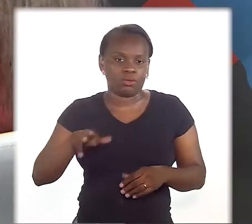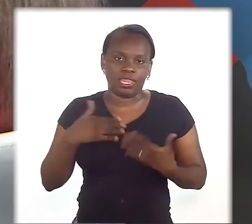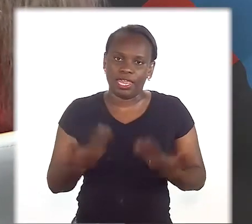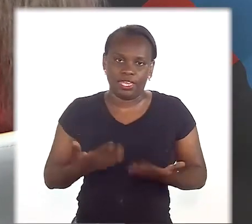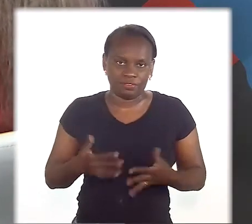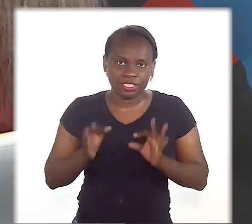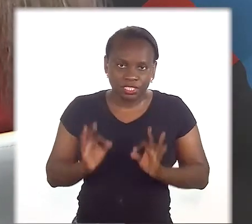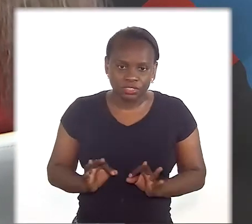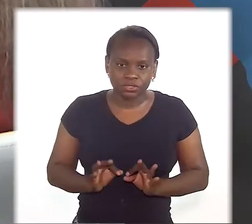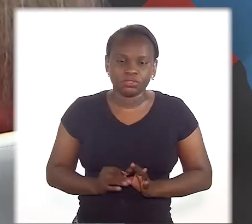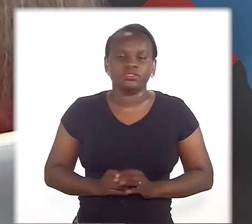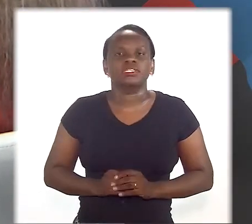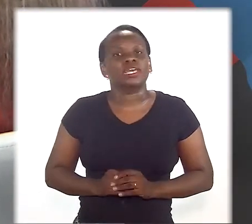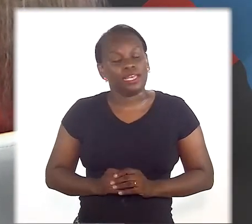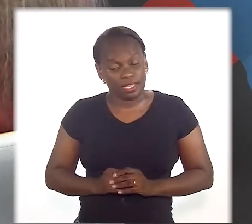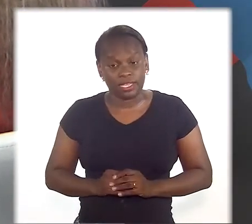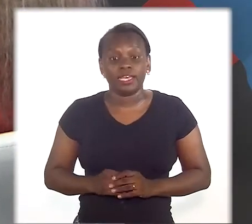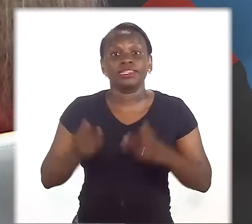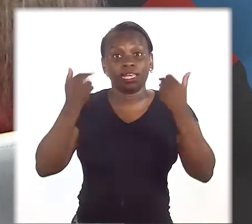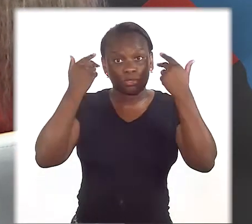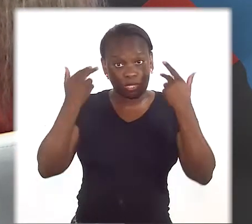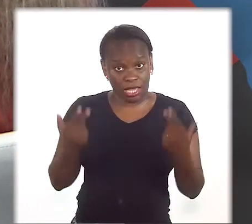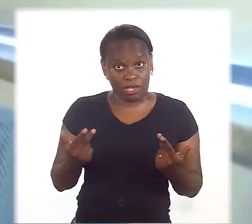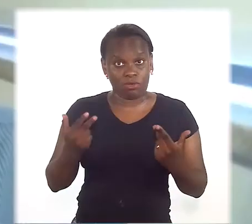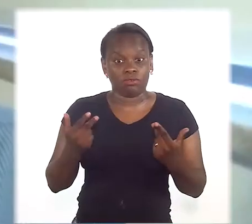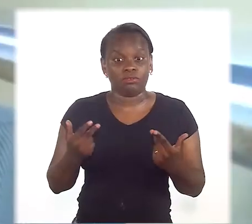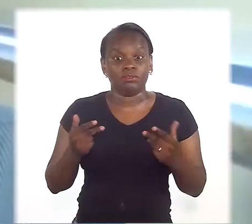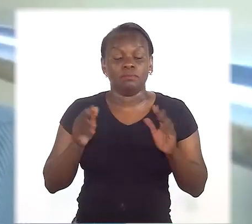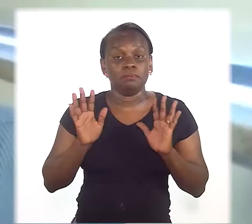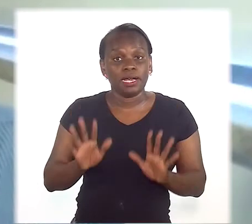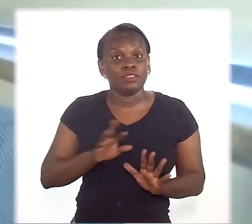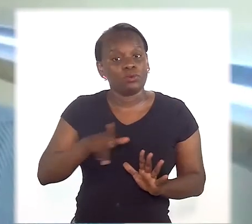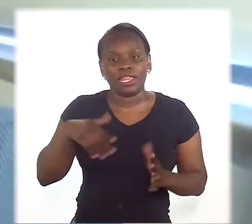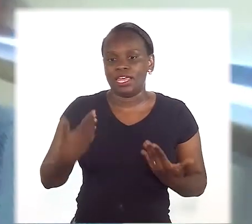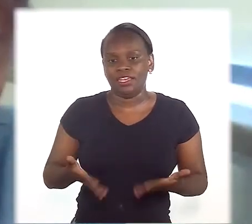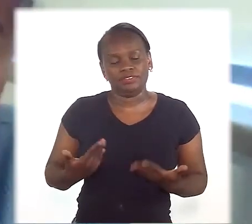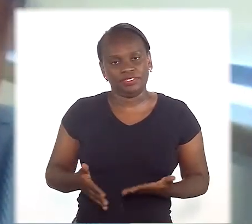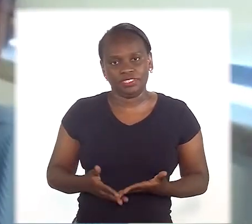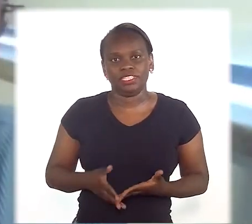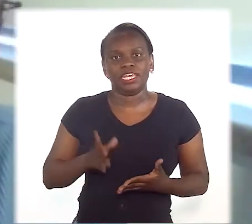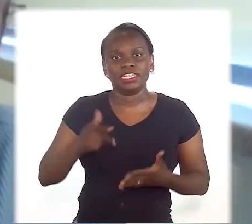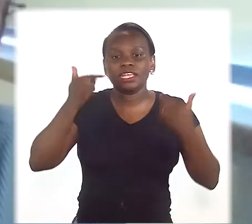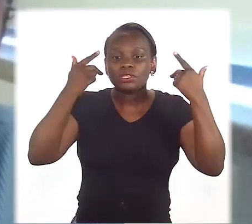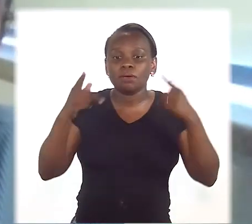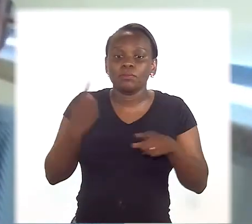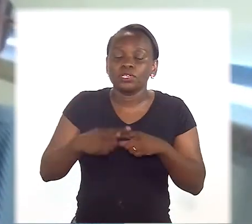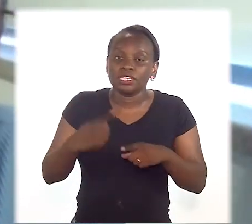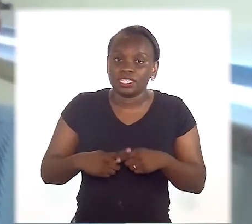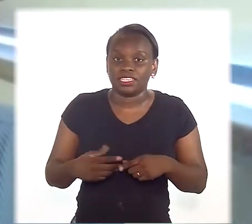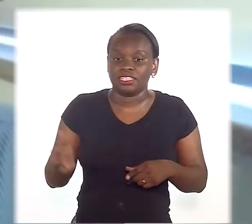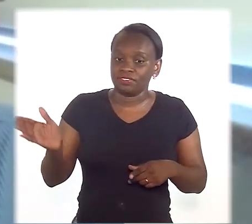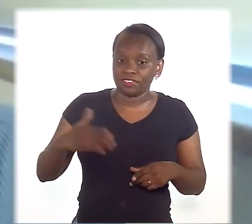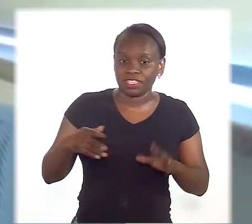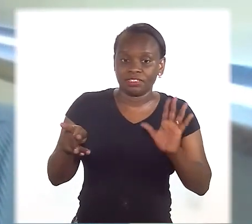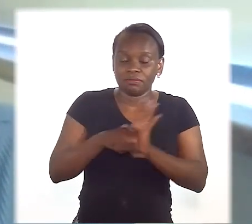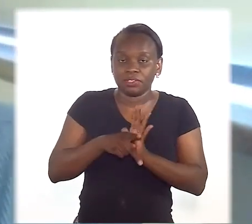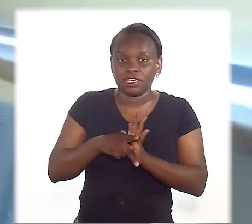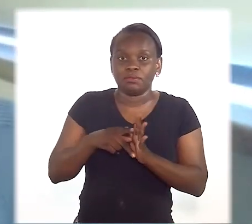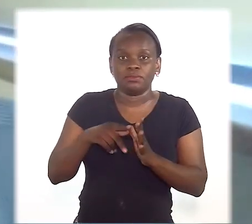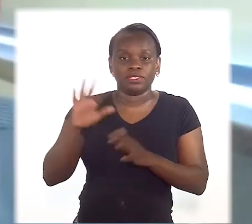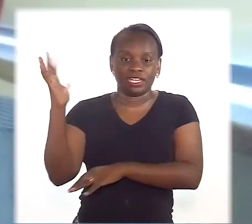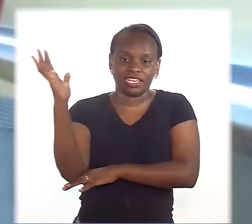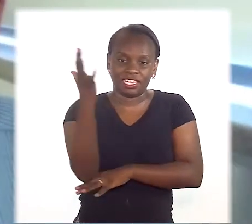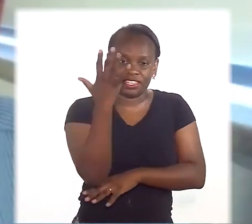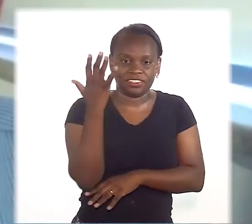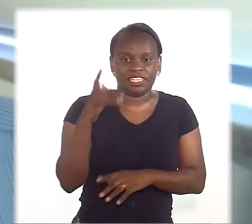e não é leve. É isso? Não, ela é natural, né? Mas não é leve. Ela é natural porque ela vem